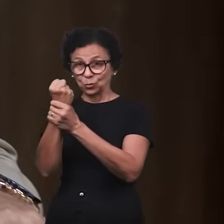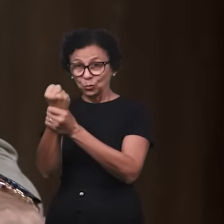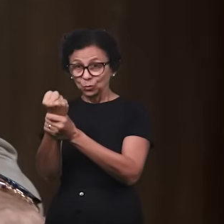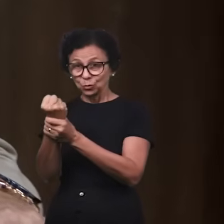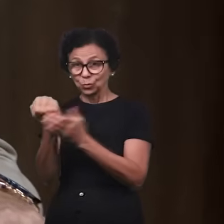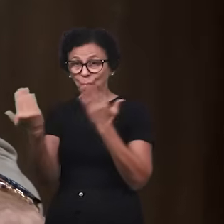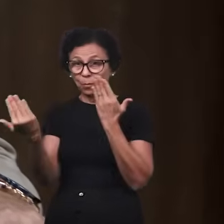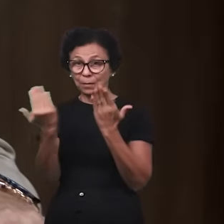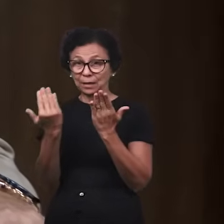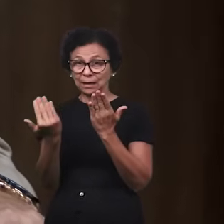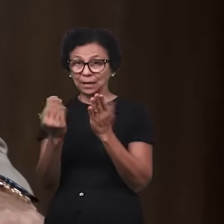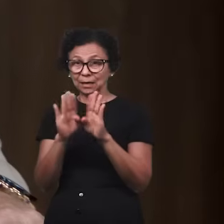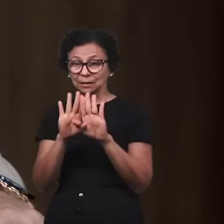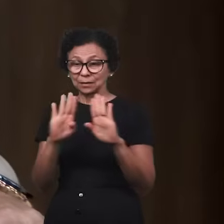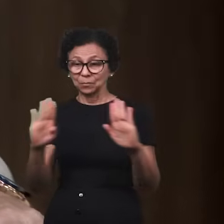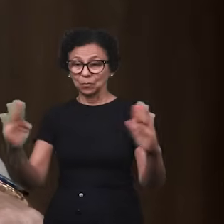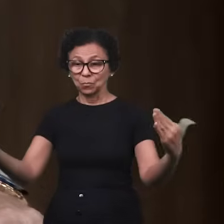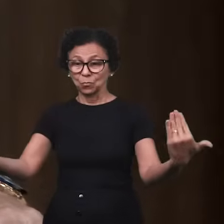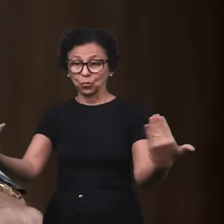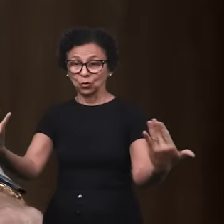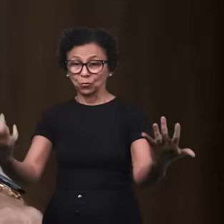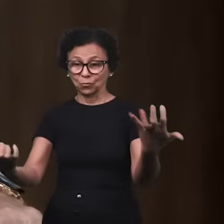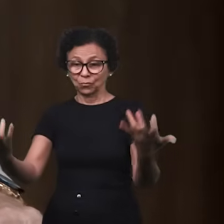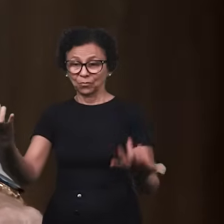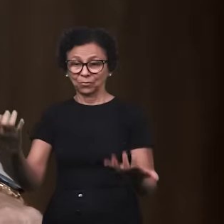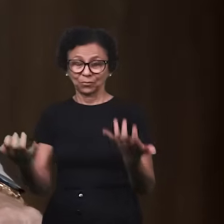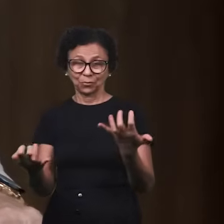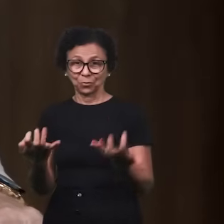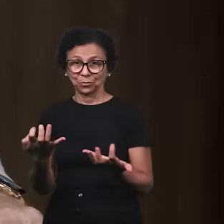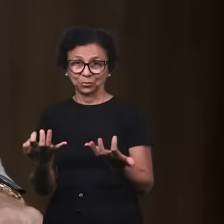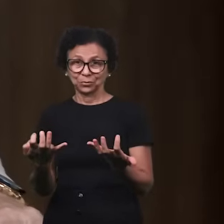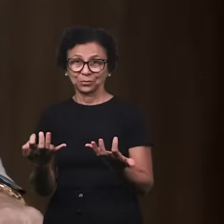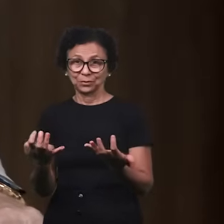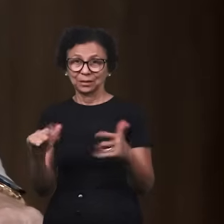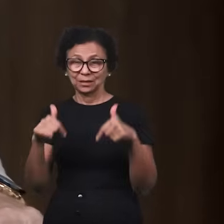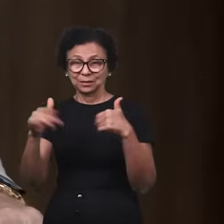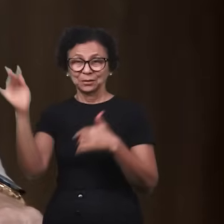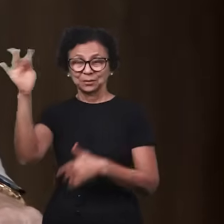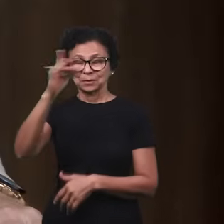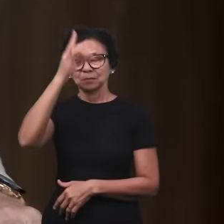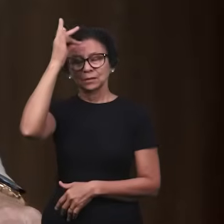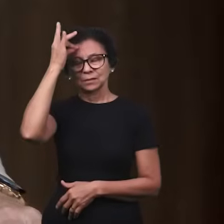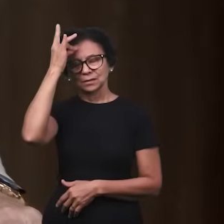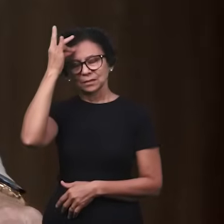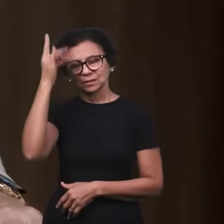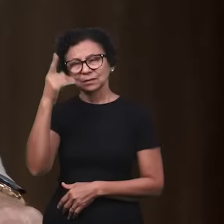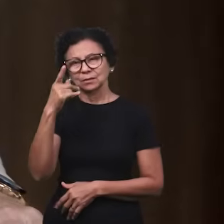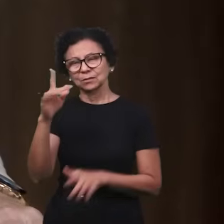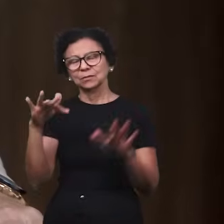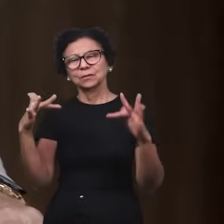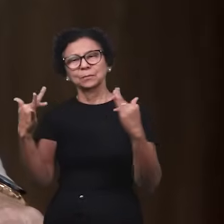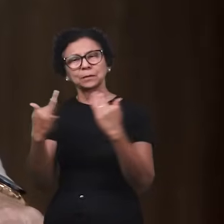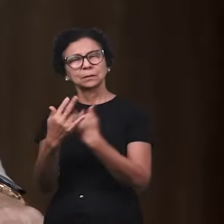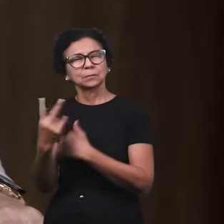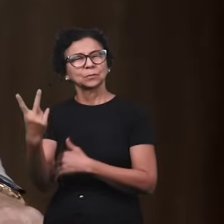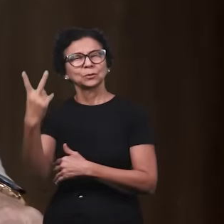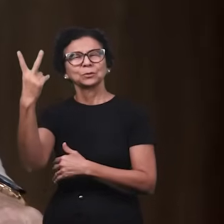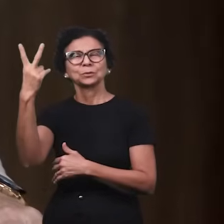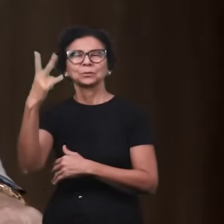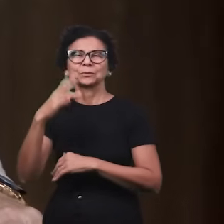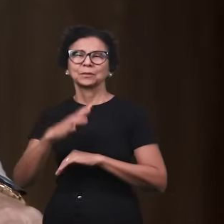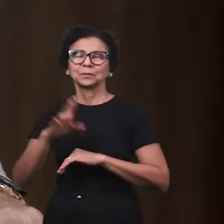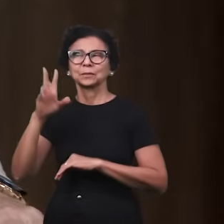fogo, dentro desses muros de fogo, a sua família tem muito valor para o Senhor e